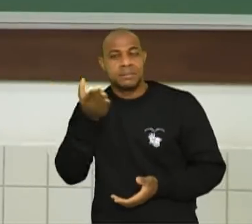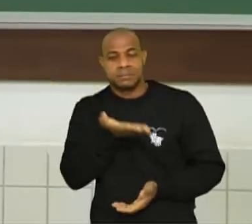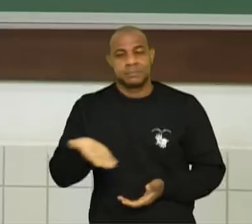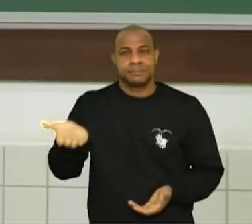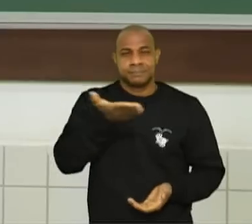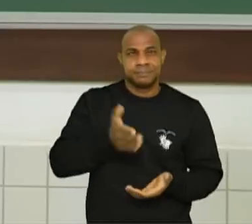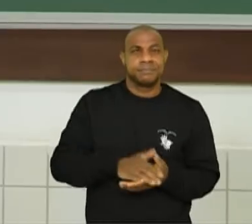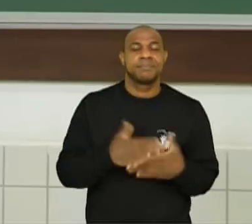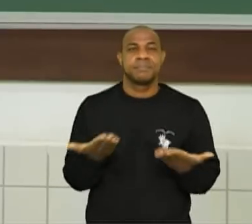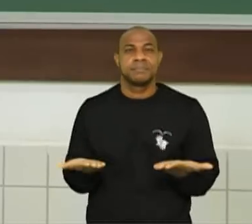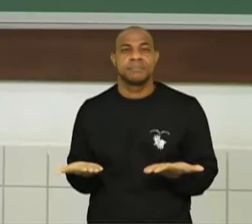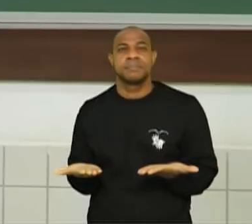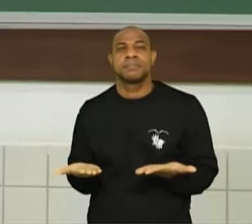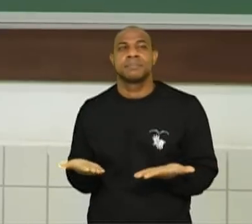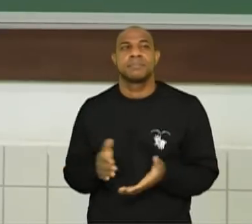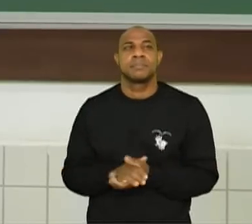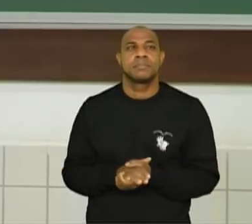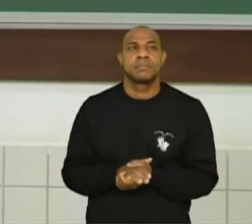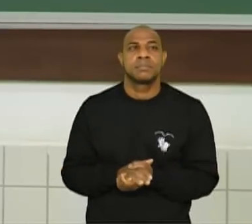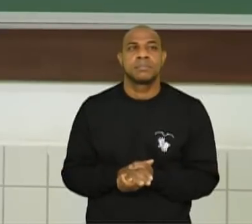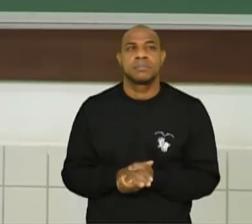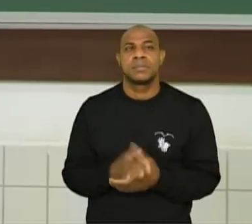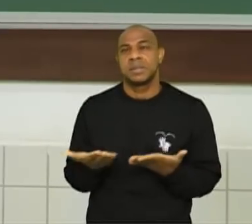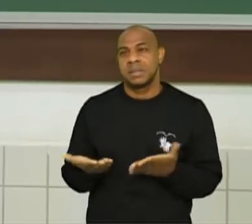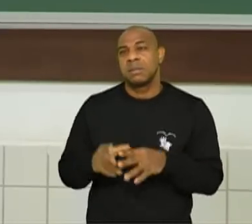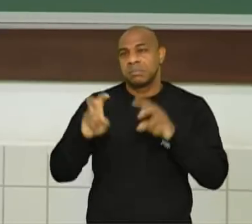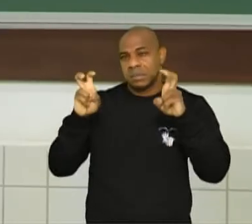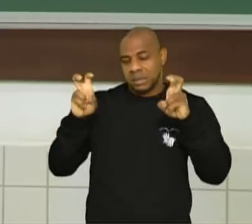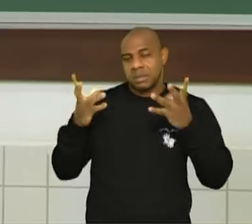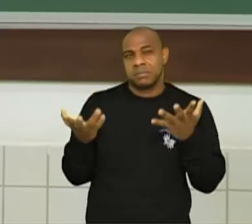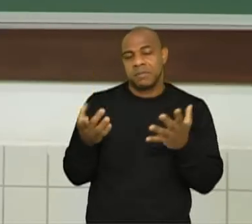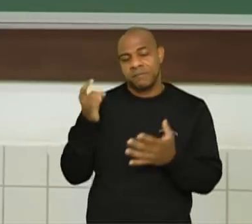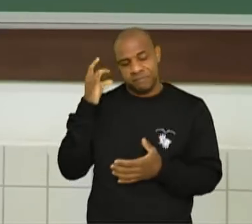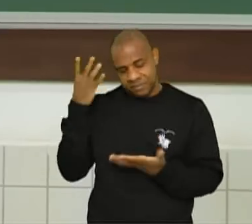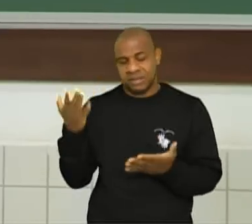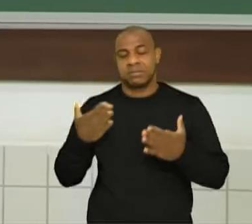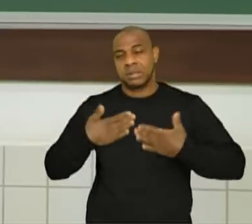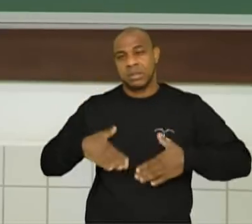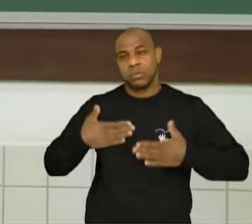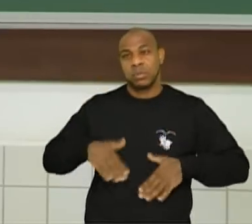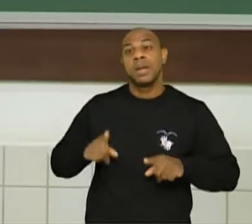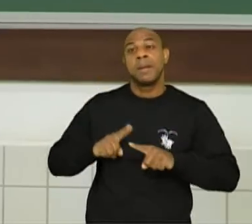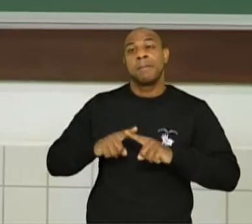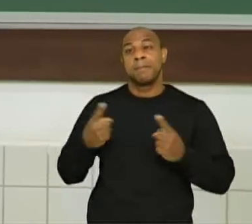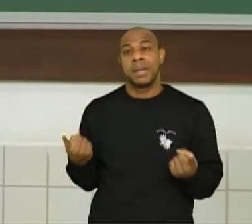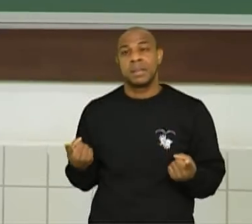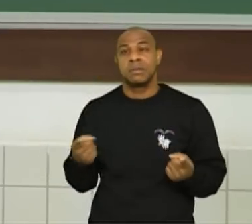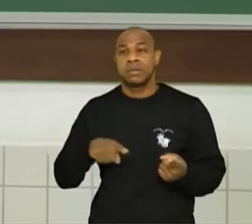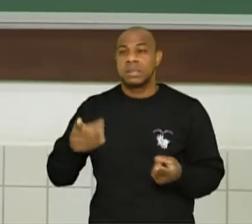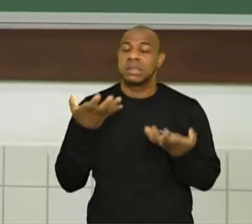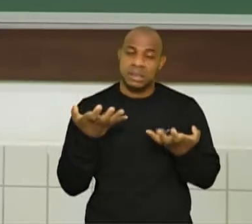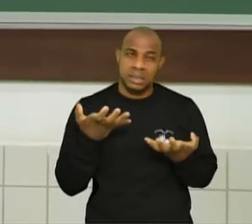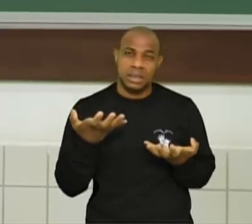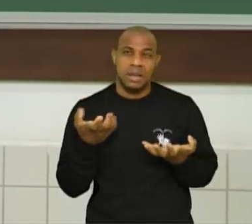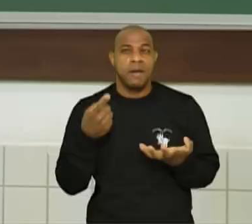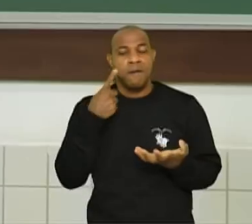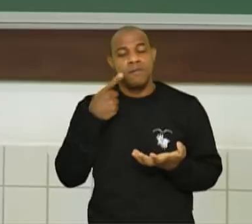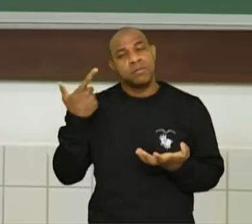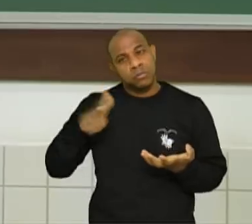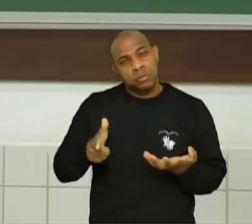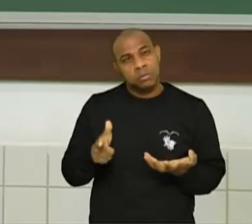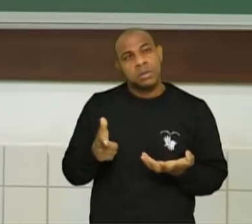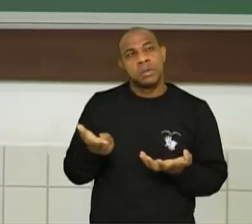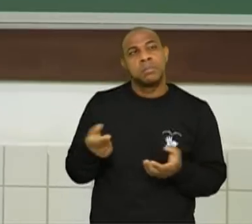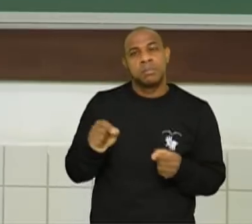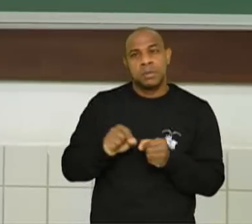tá? Um assunto assim, de certa forma, fácil, tranquilo, porém, se você quiser rever essa aula, você pode